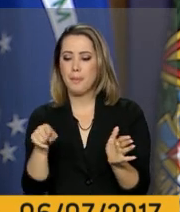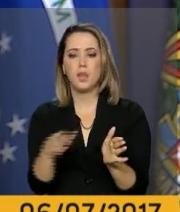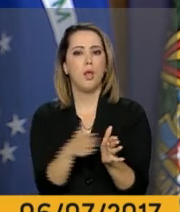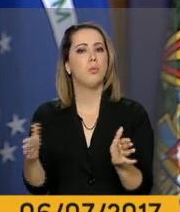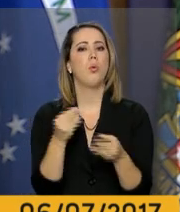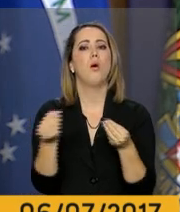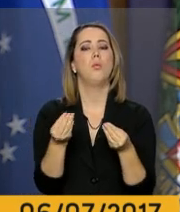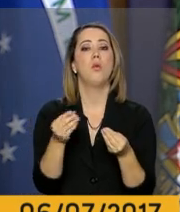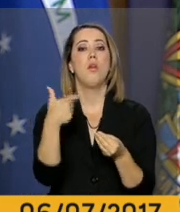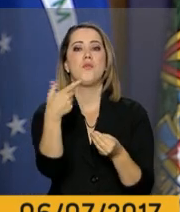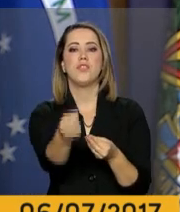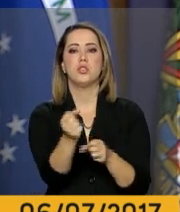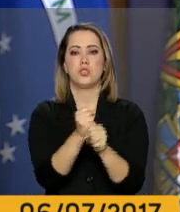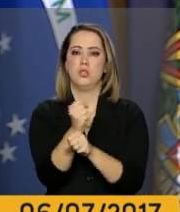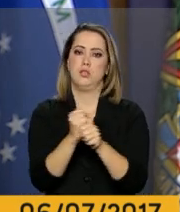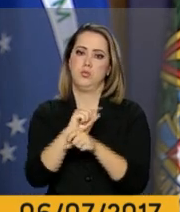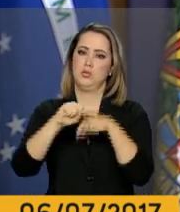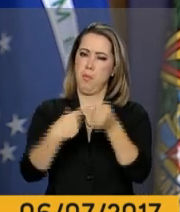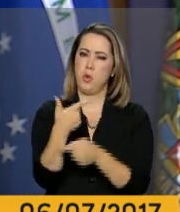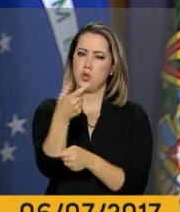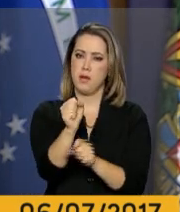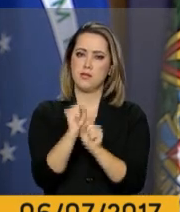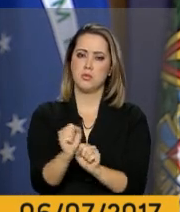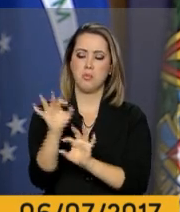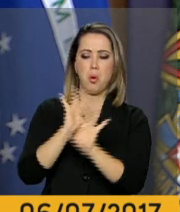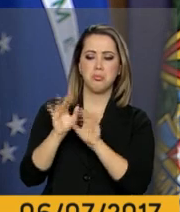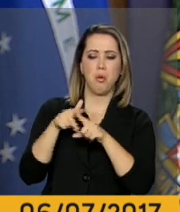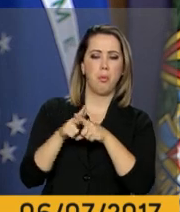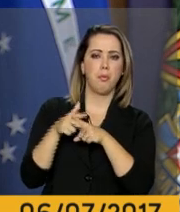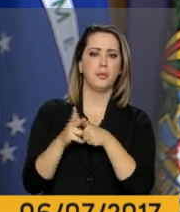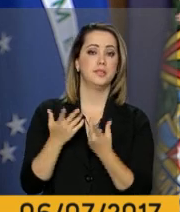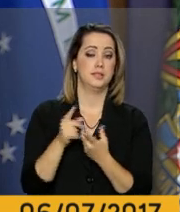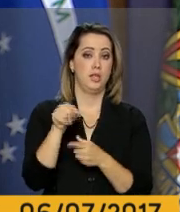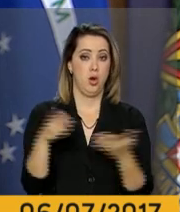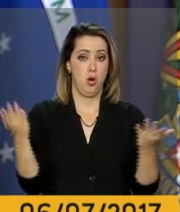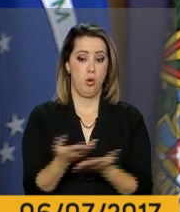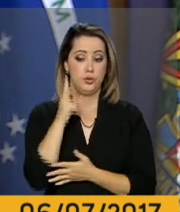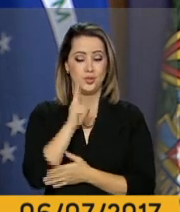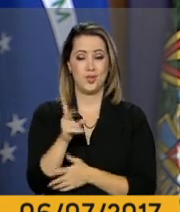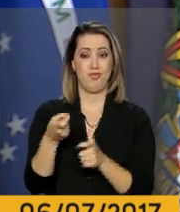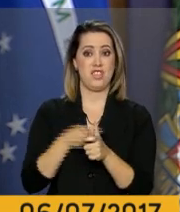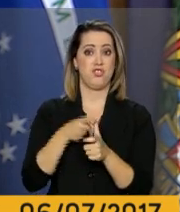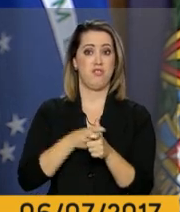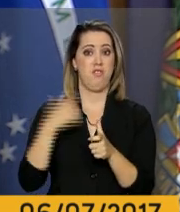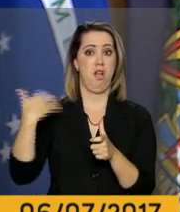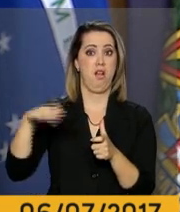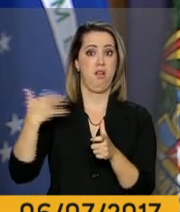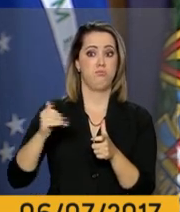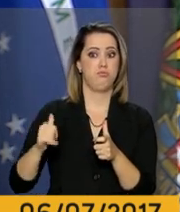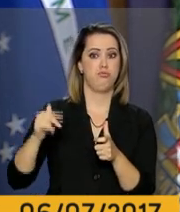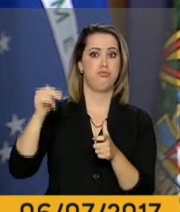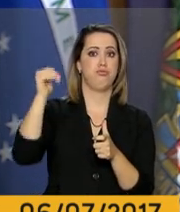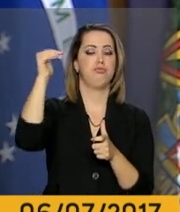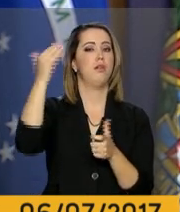revisavam dez anos depois para o efeito para saber que hoje sendo o teste muito elevado ele é um sucesso e